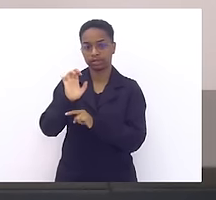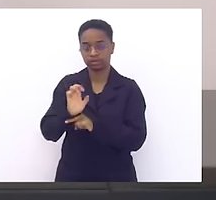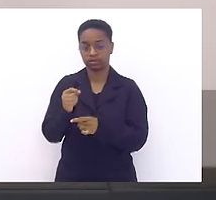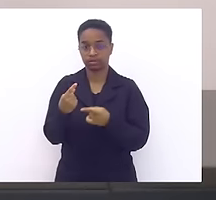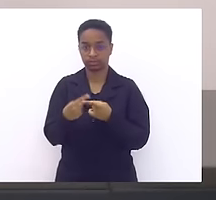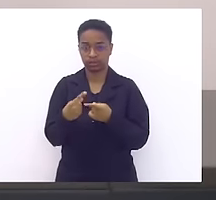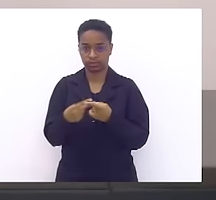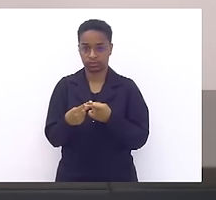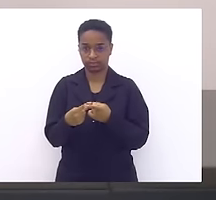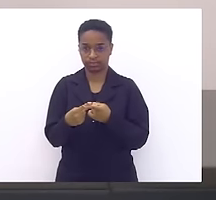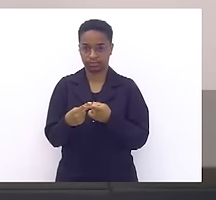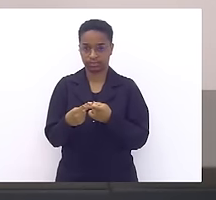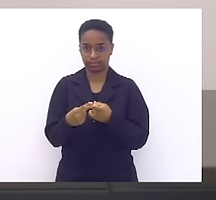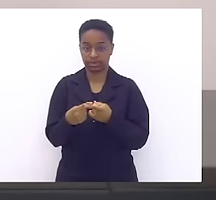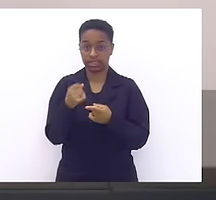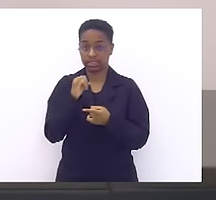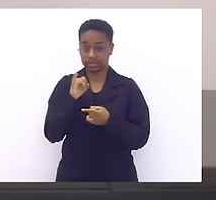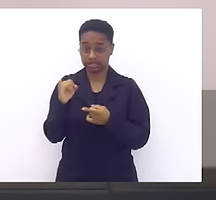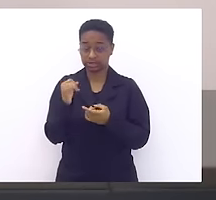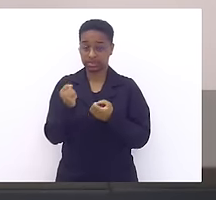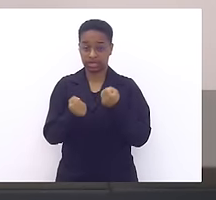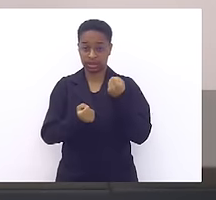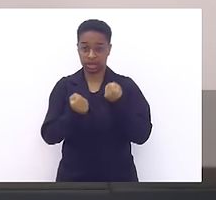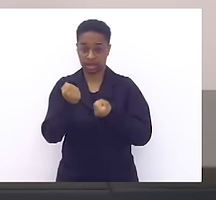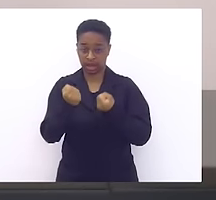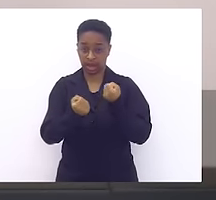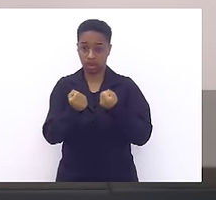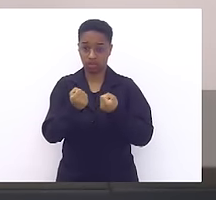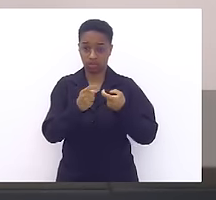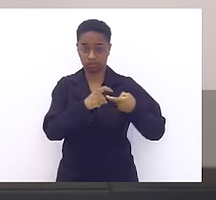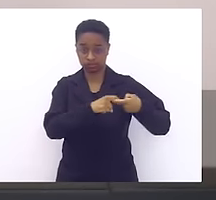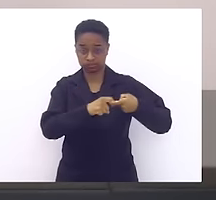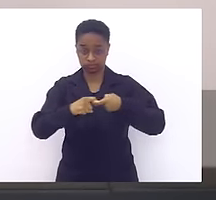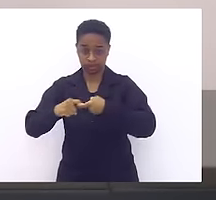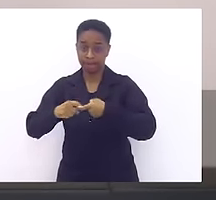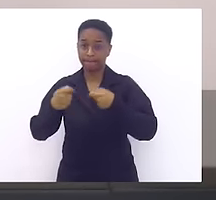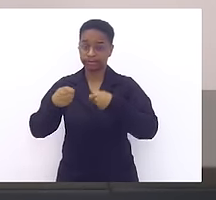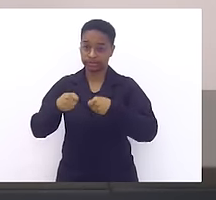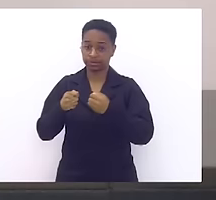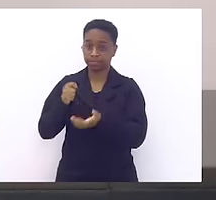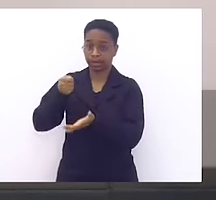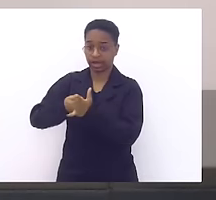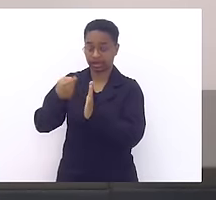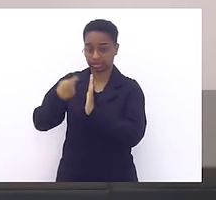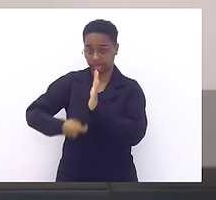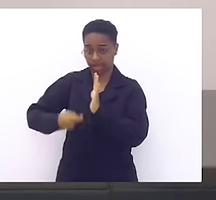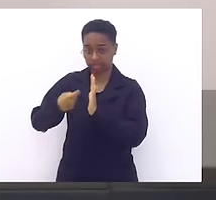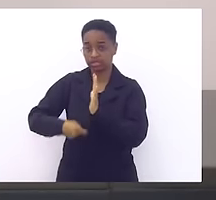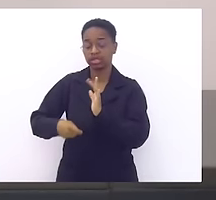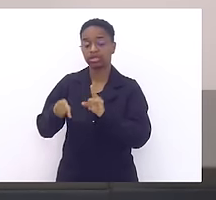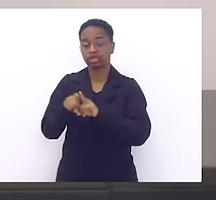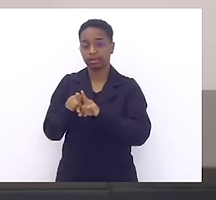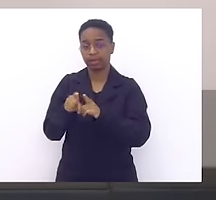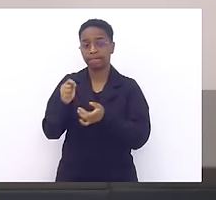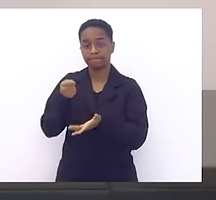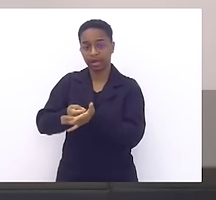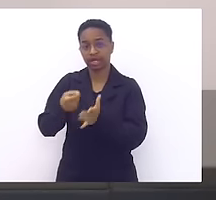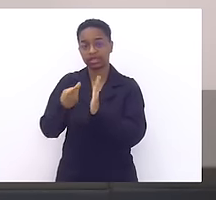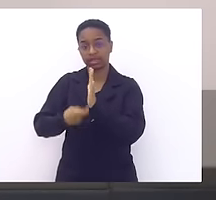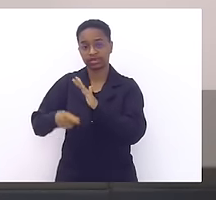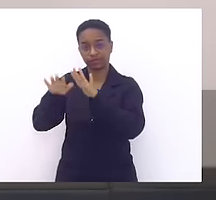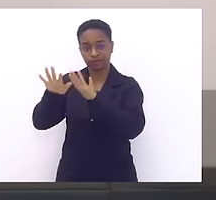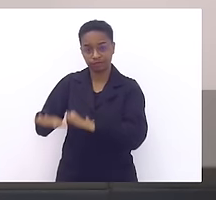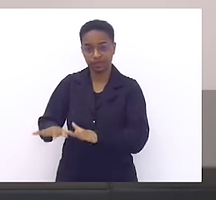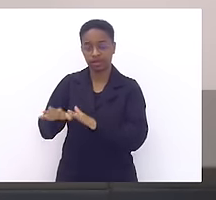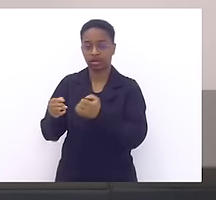que o veículo rebocado paga taxa de reboque depois ele paga a taxa de permanência no pátio e depois